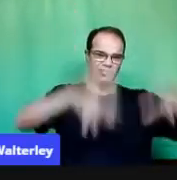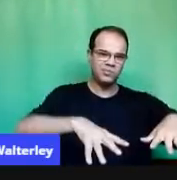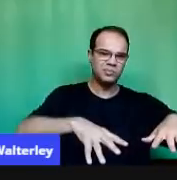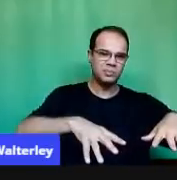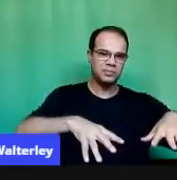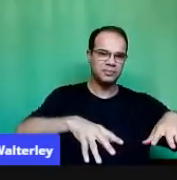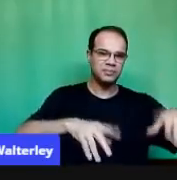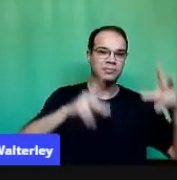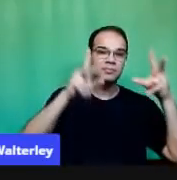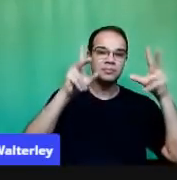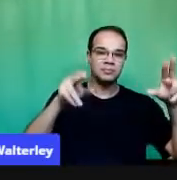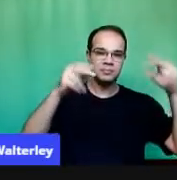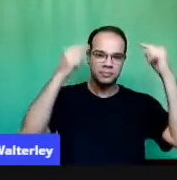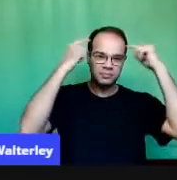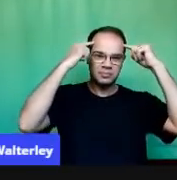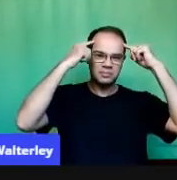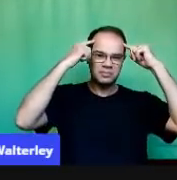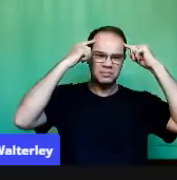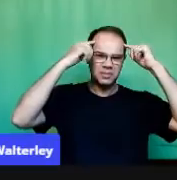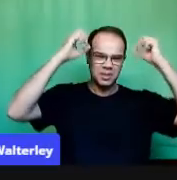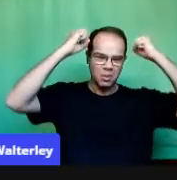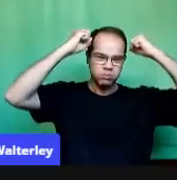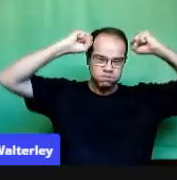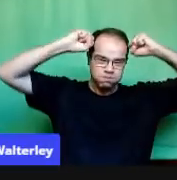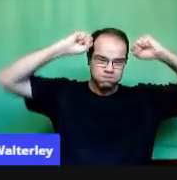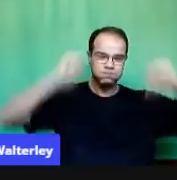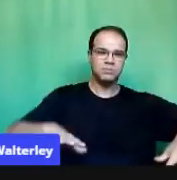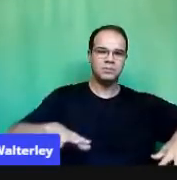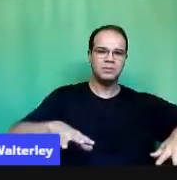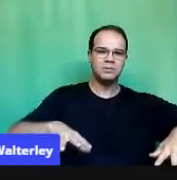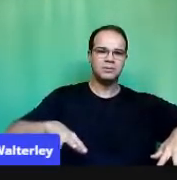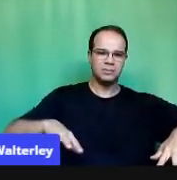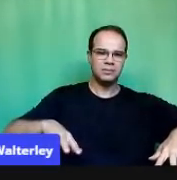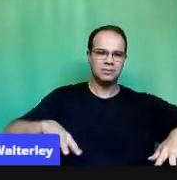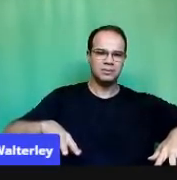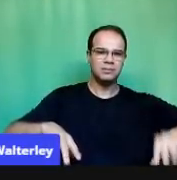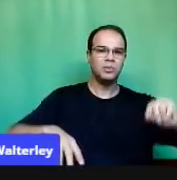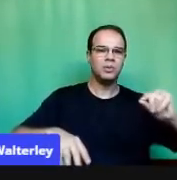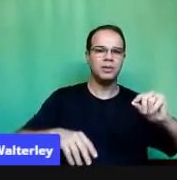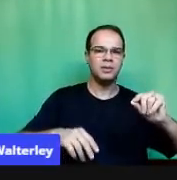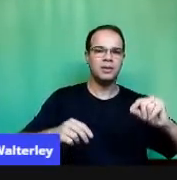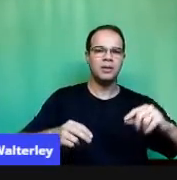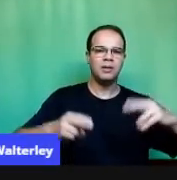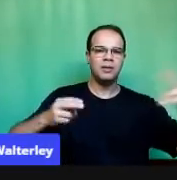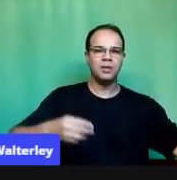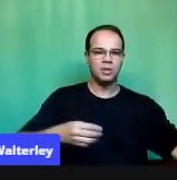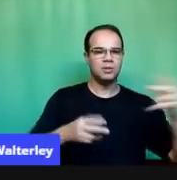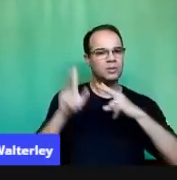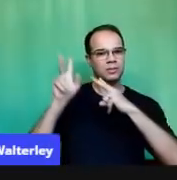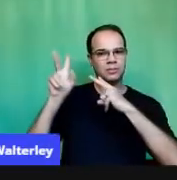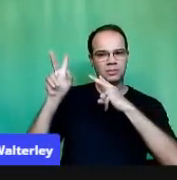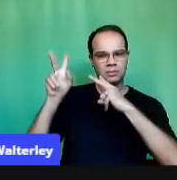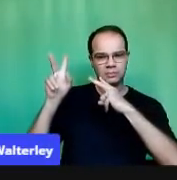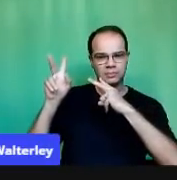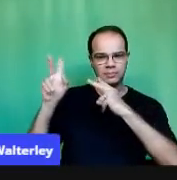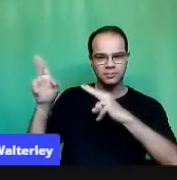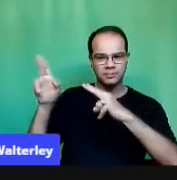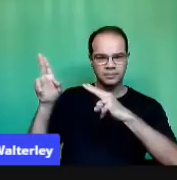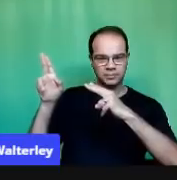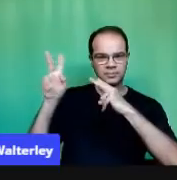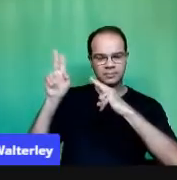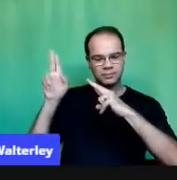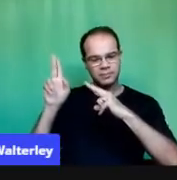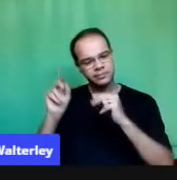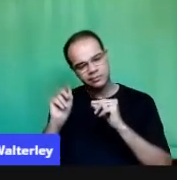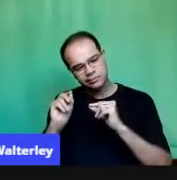Armas para dormir, nenhuma canção de ninar, e suas crianças em guarda, esperando